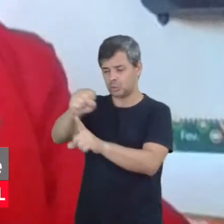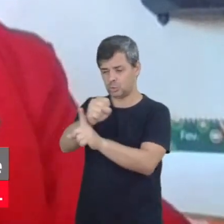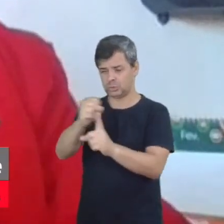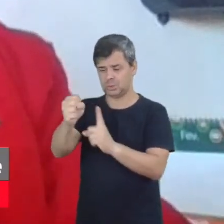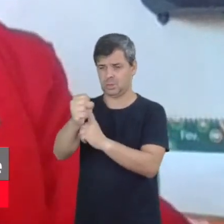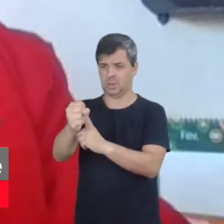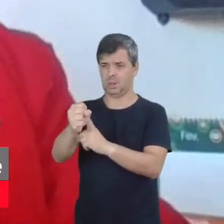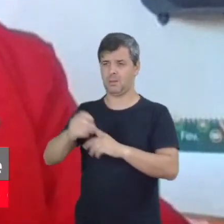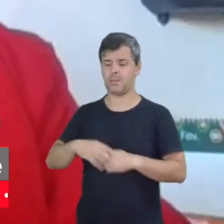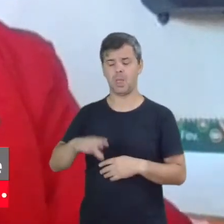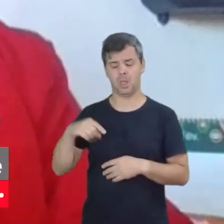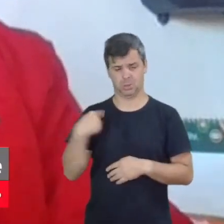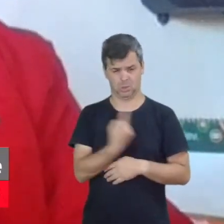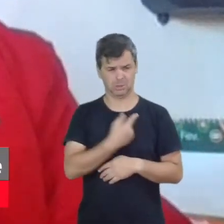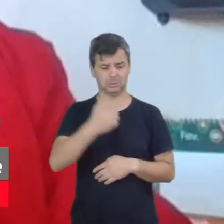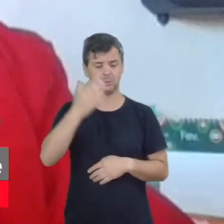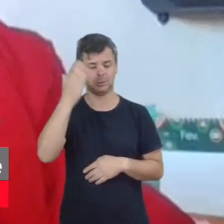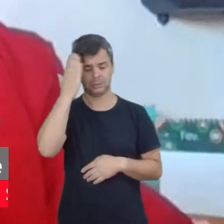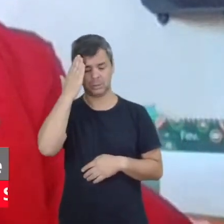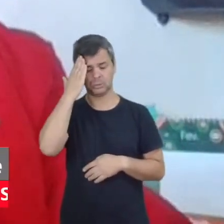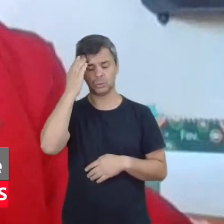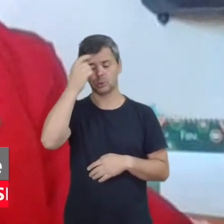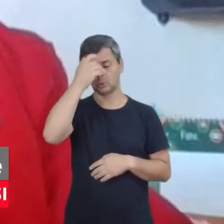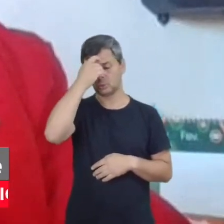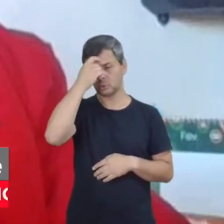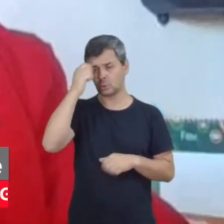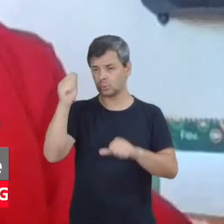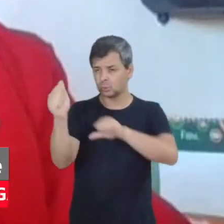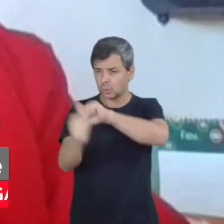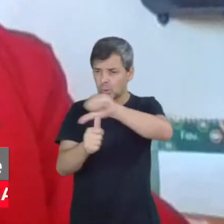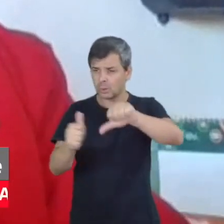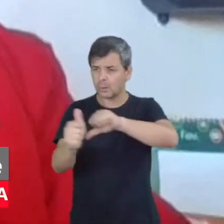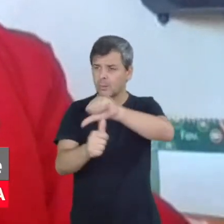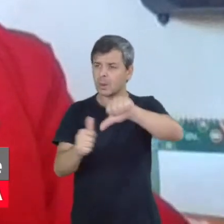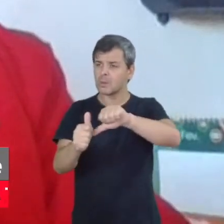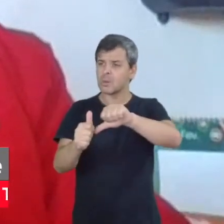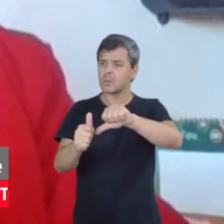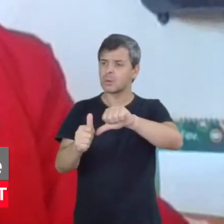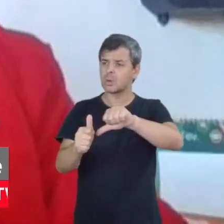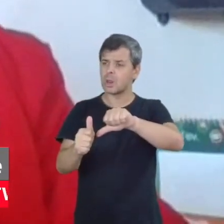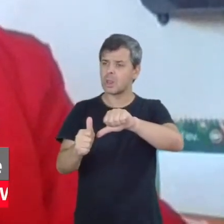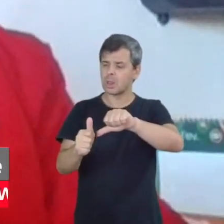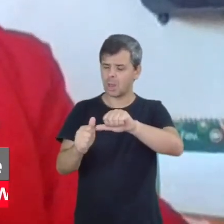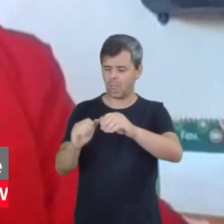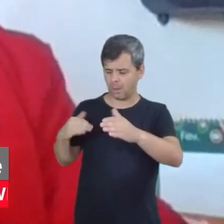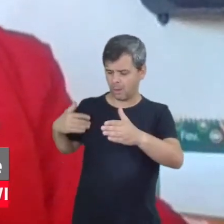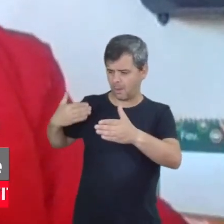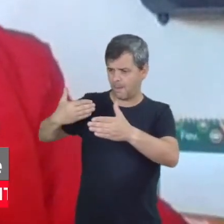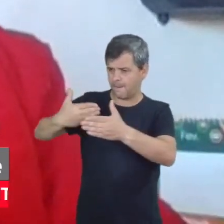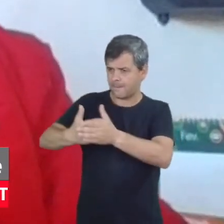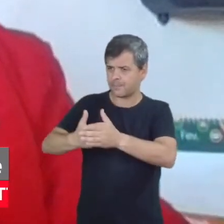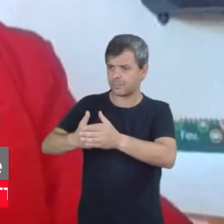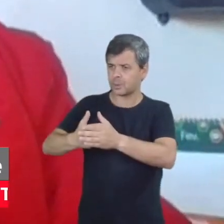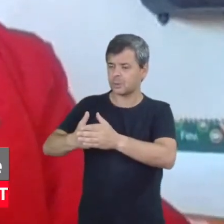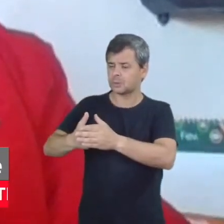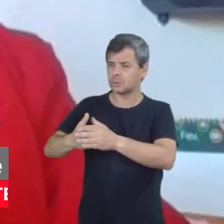temos consciência que, para alterar o curso desse movimento histórico de destruição e